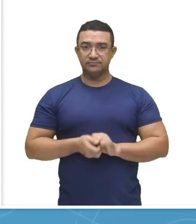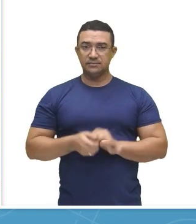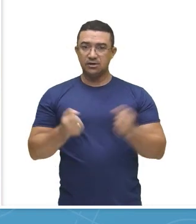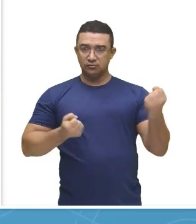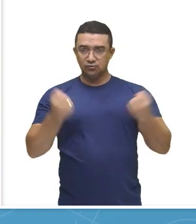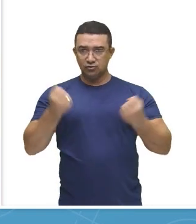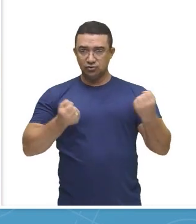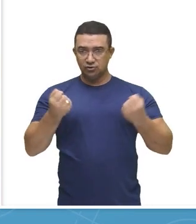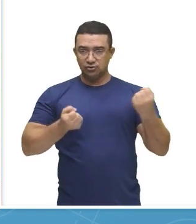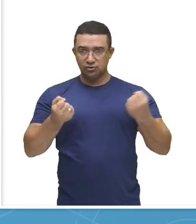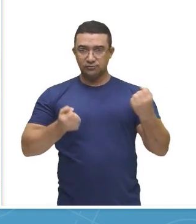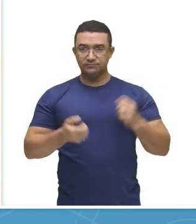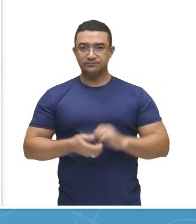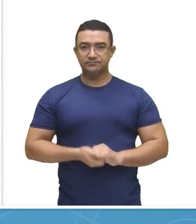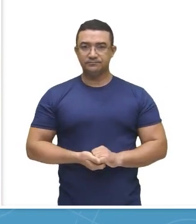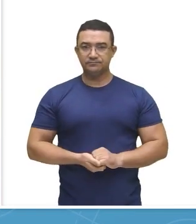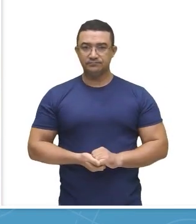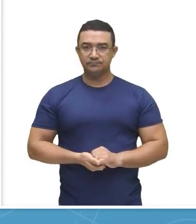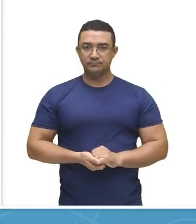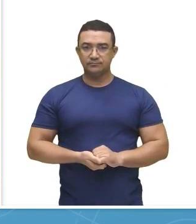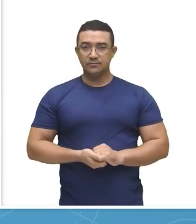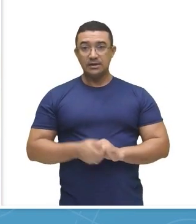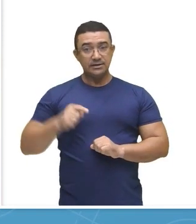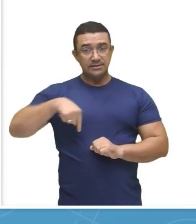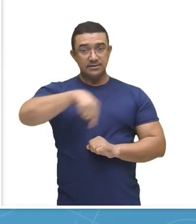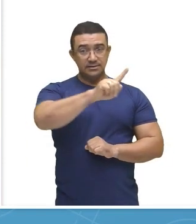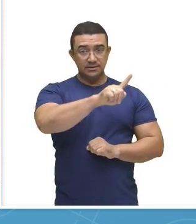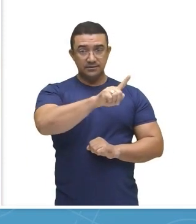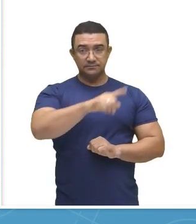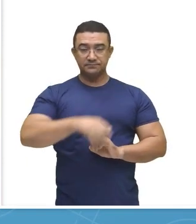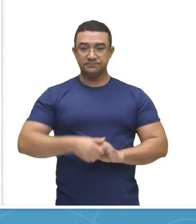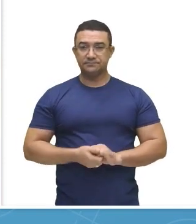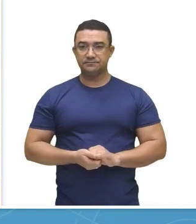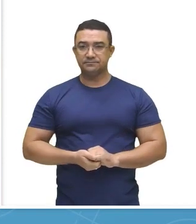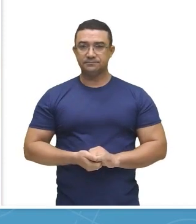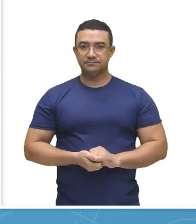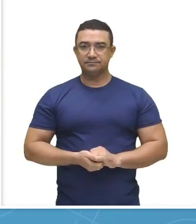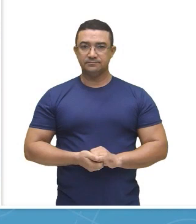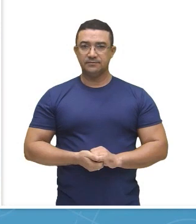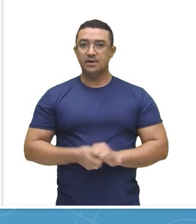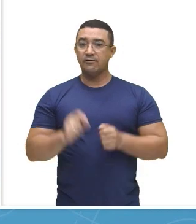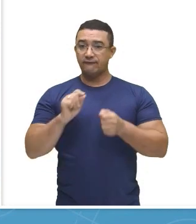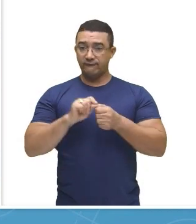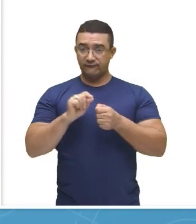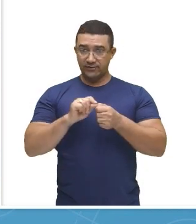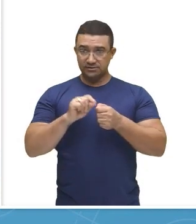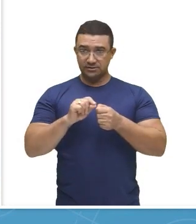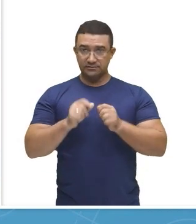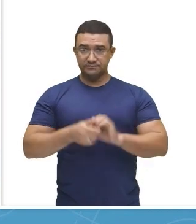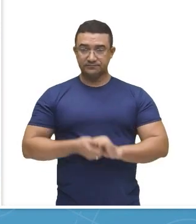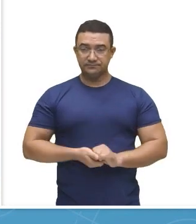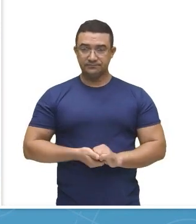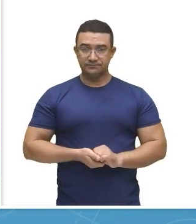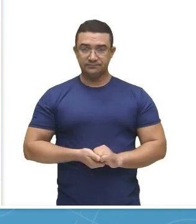Drive, dirigir. Go, ir. Make,